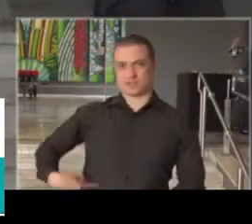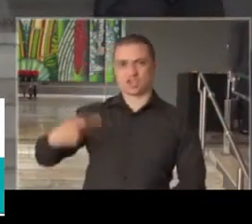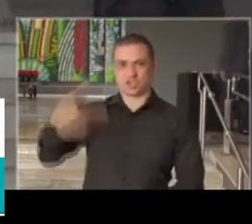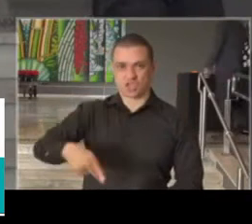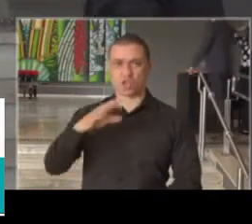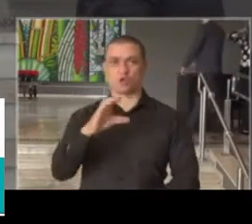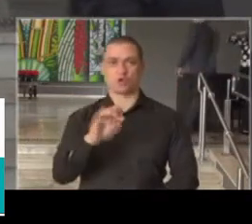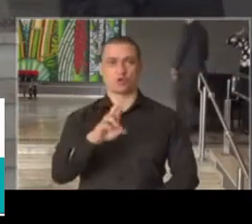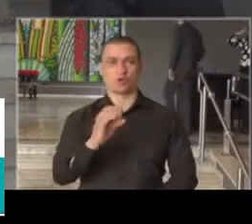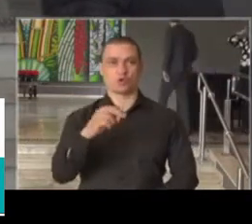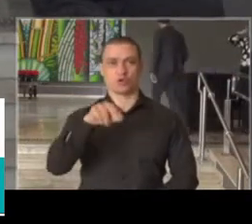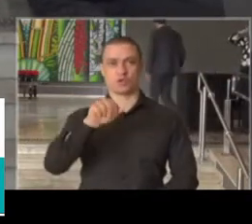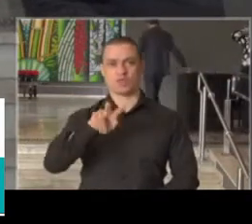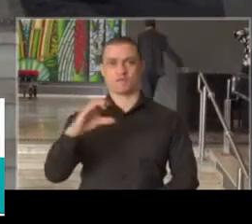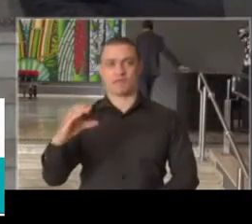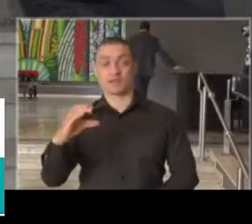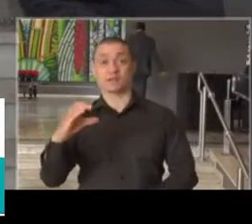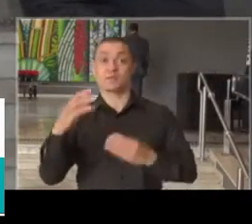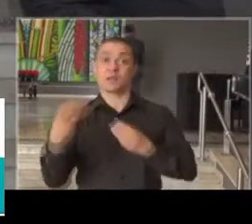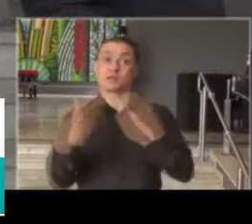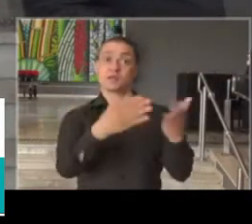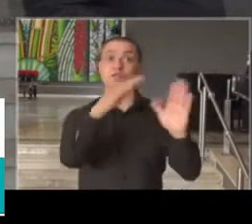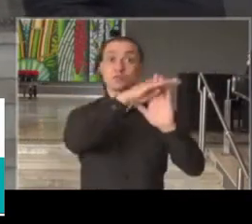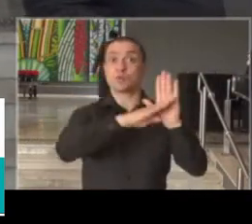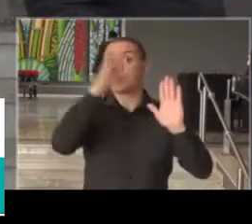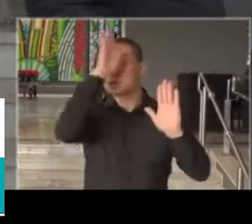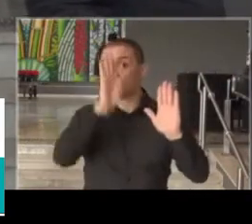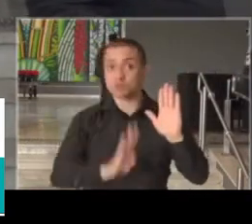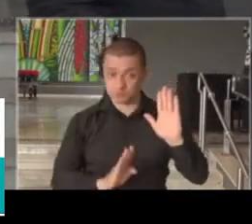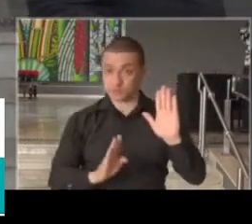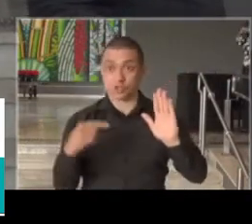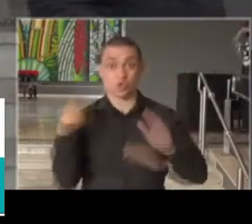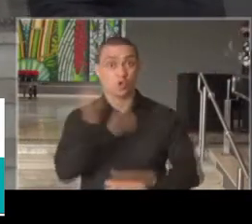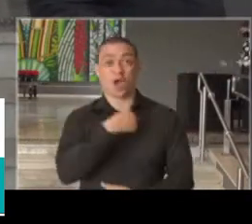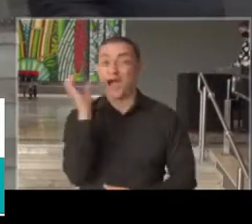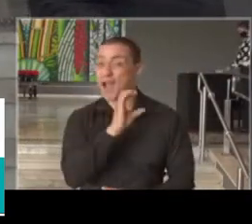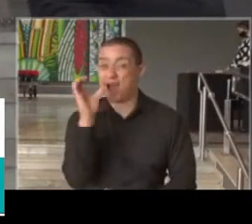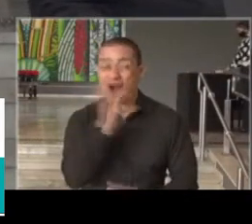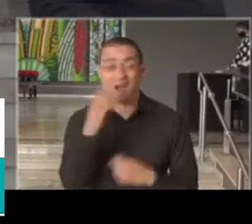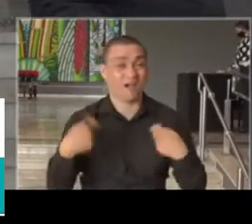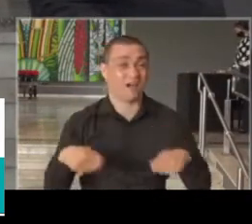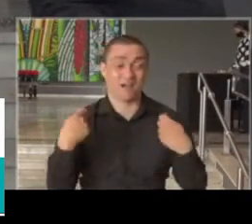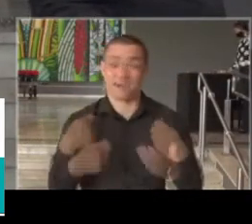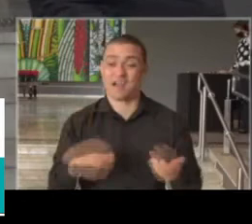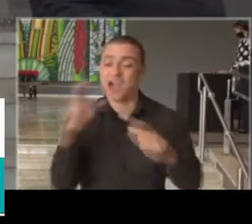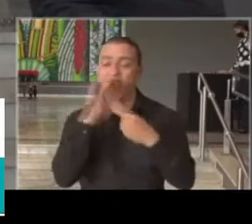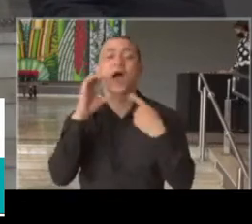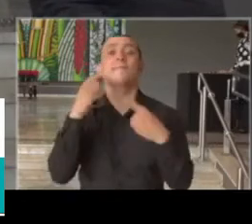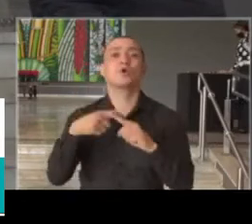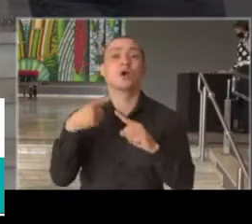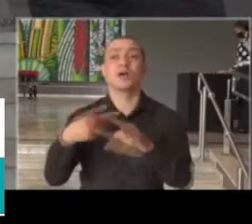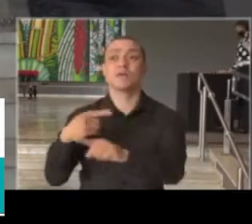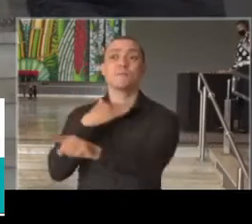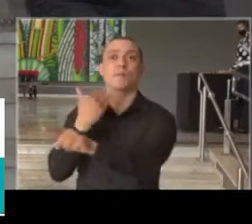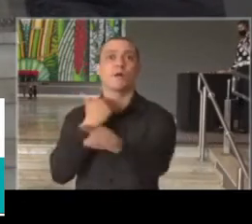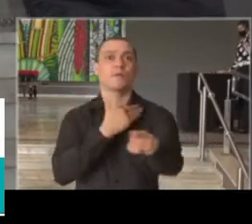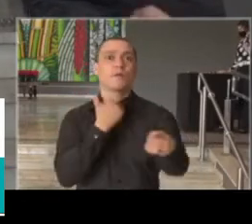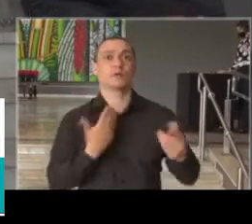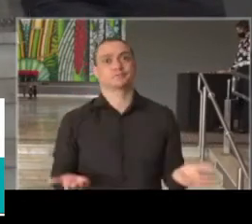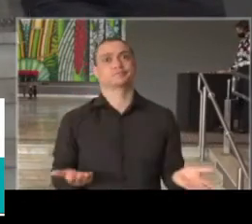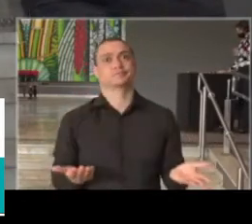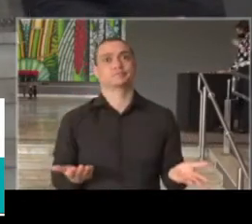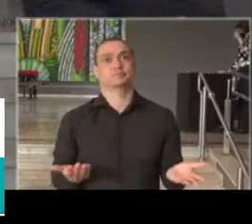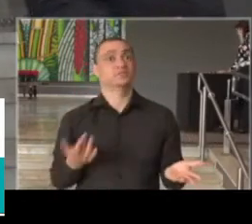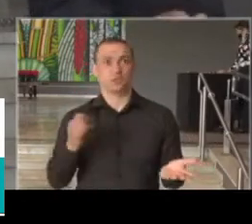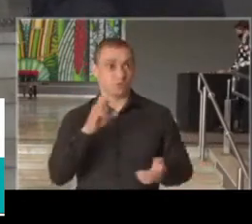para sua inserção no Programa Nacional de Imunização. Nós temos pressa, e essa pressa está relacionada a vidas. Então, dessa maneira,